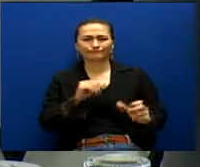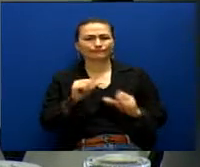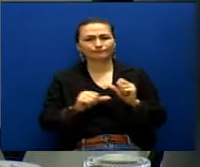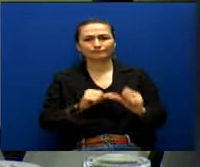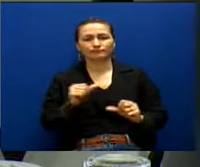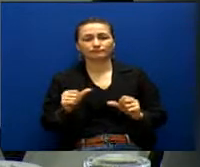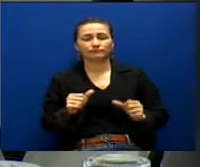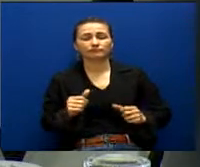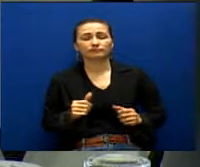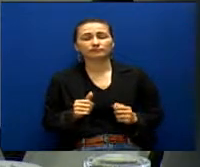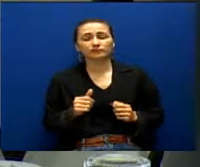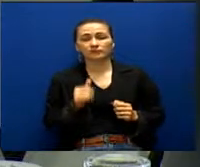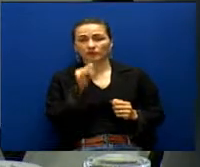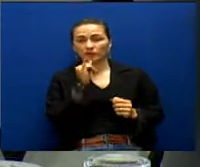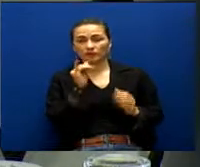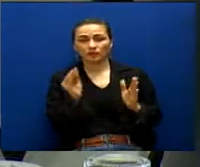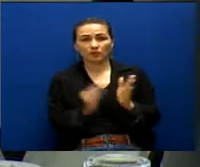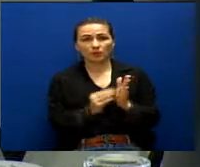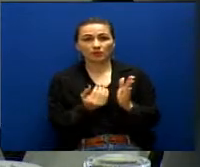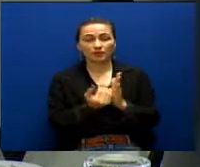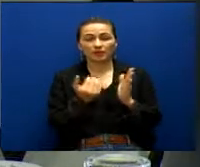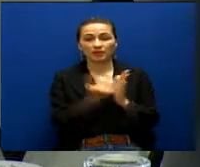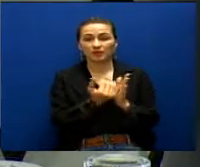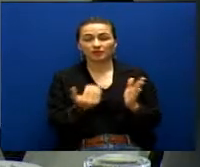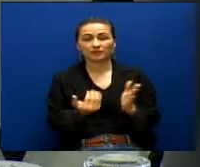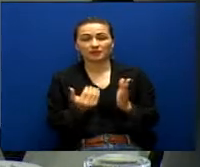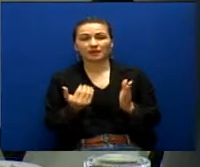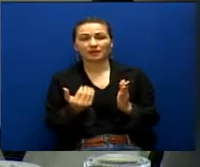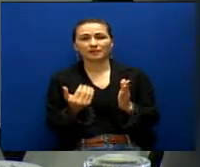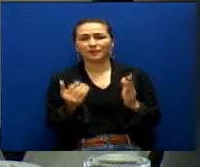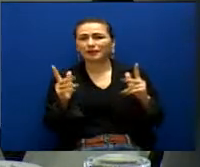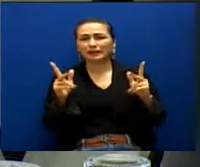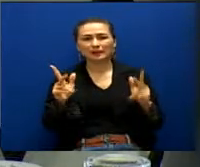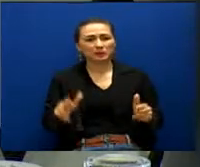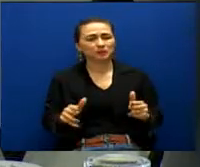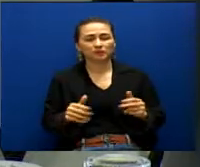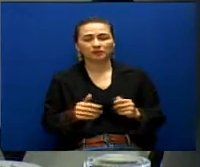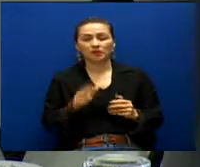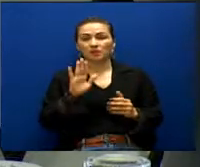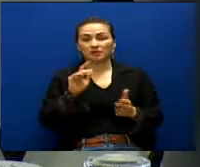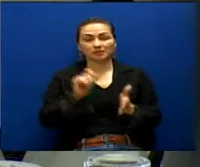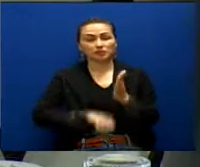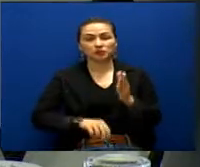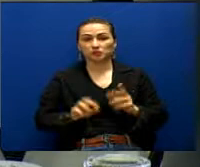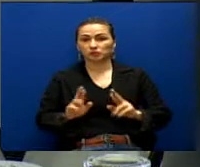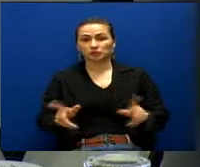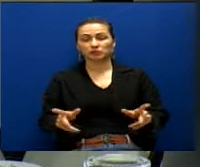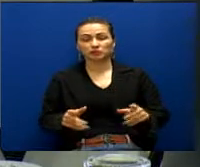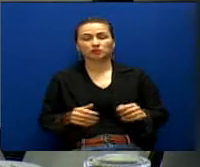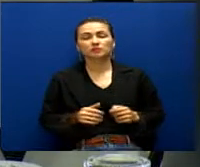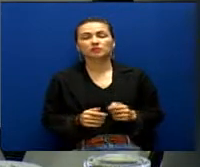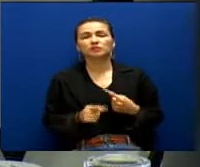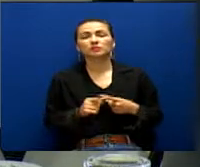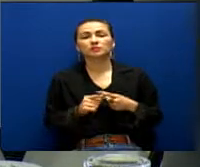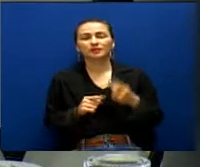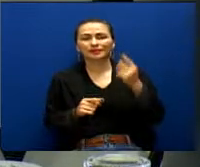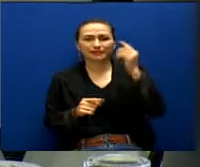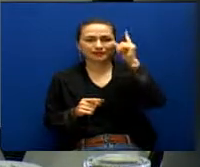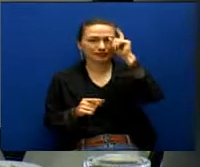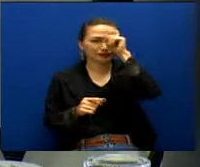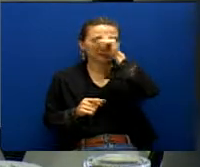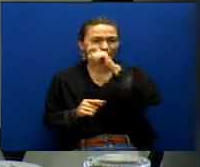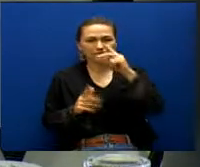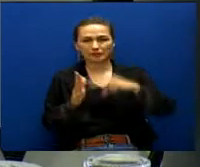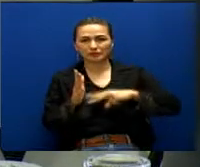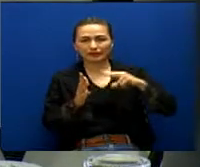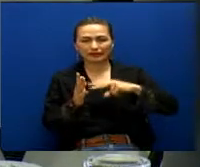Emendas parecidas ou iguais até, teve parecer diferente, porque é difícil a